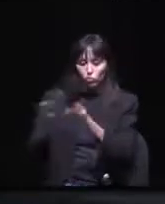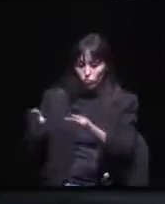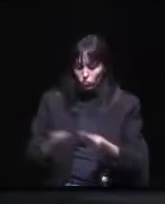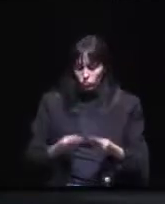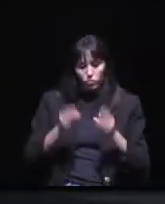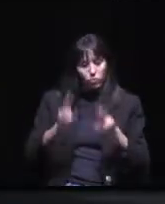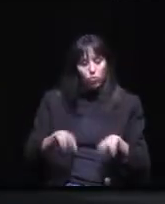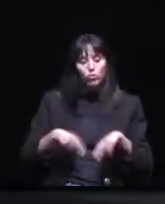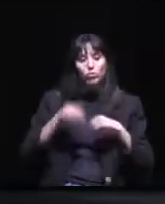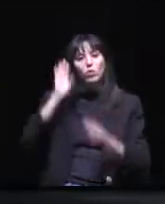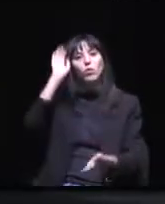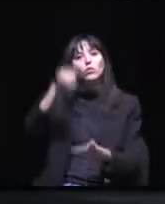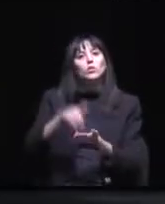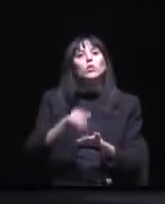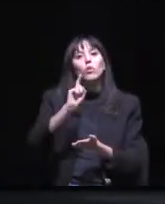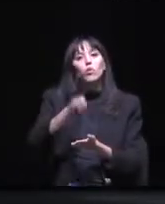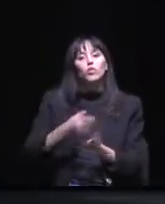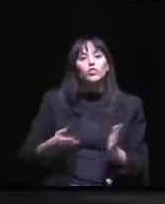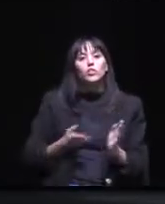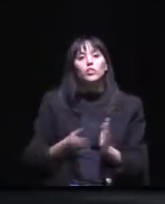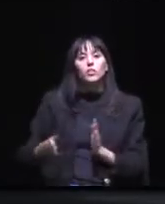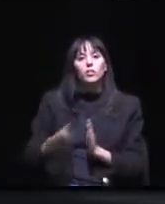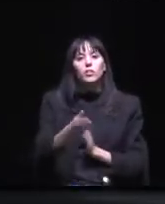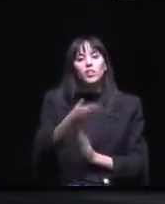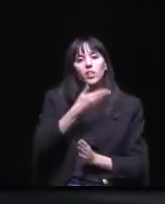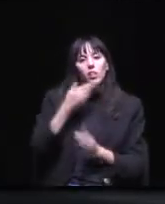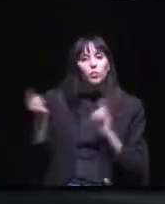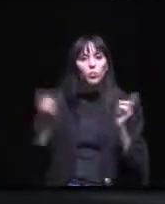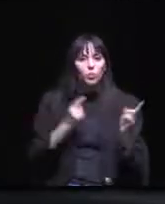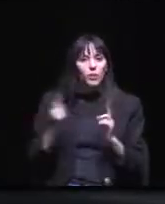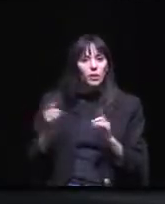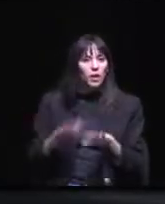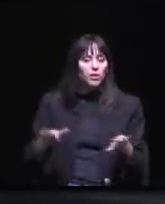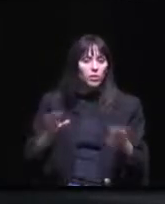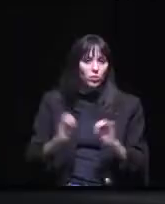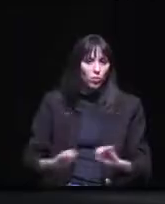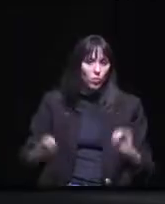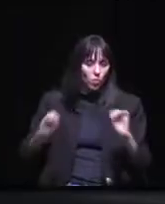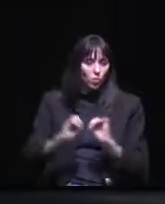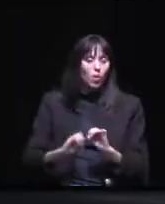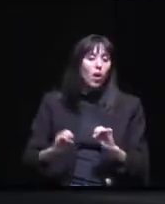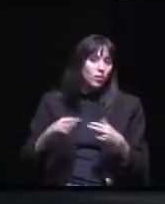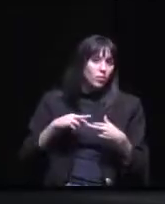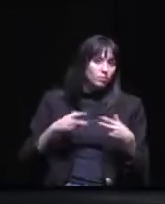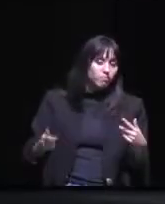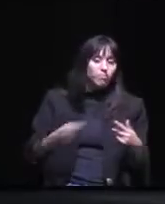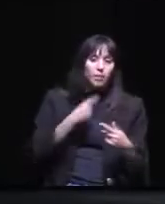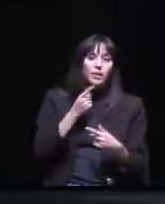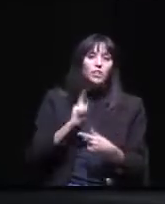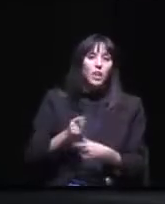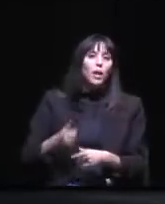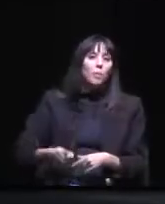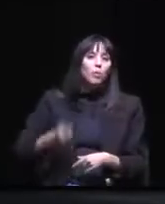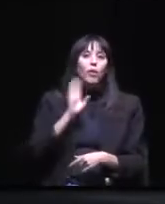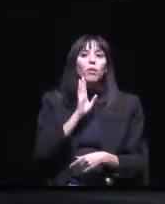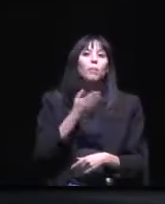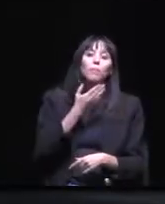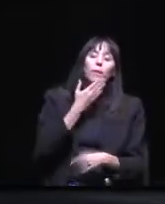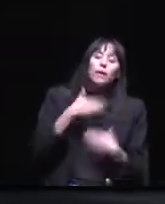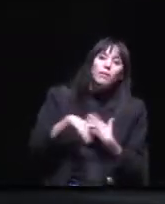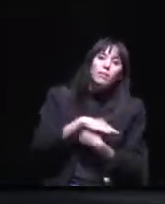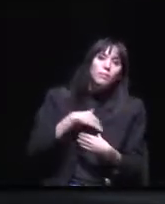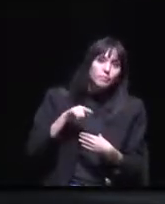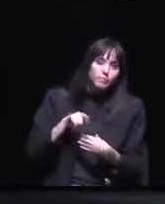que se pode concluir é que não há uma estratégia para a mobilidade suave e que o Executivo defende o que é mais conveniente conforme a